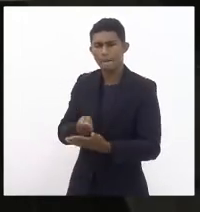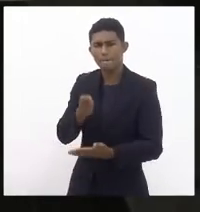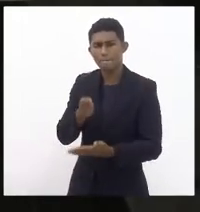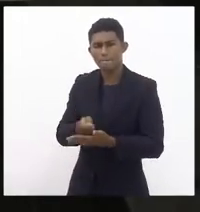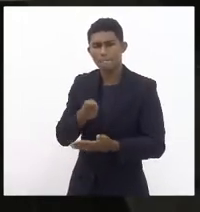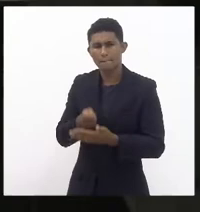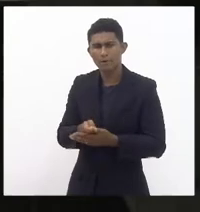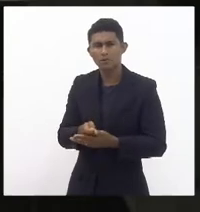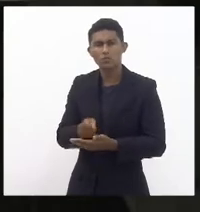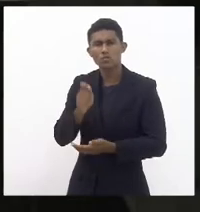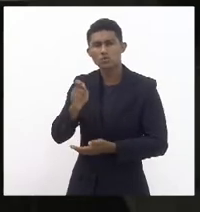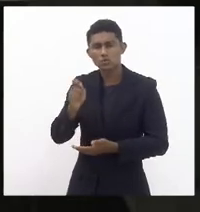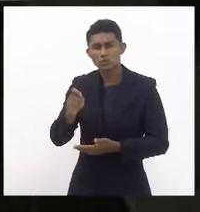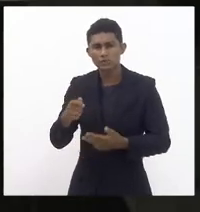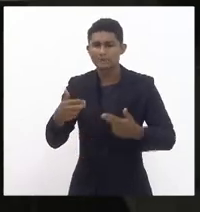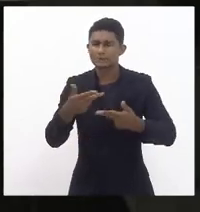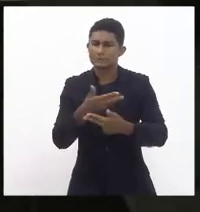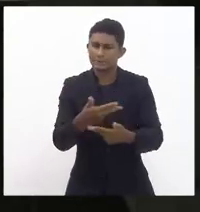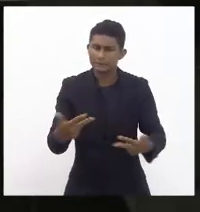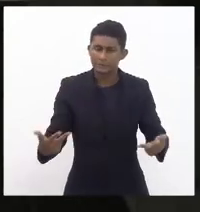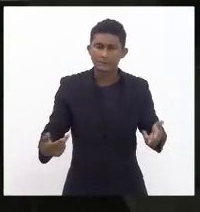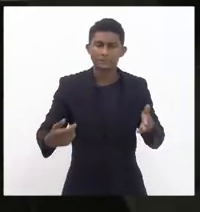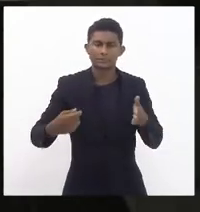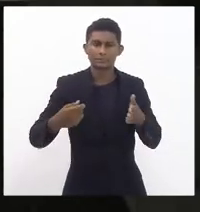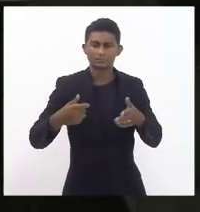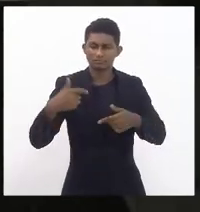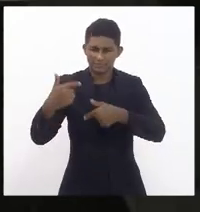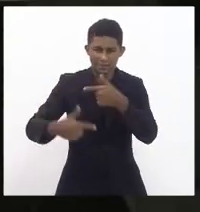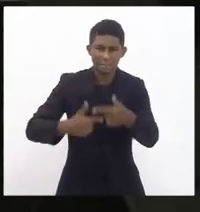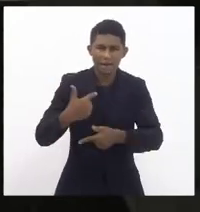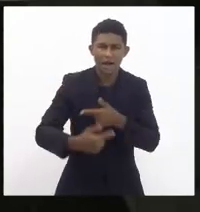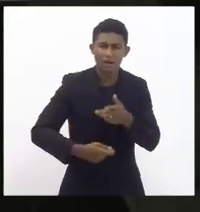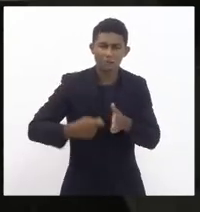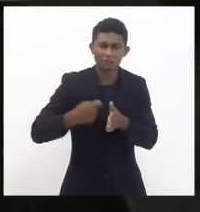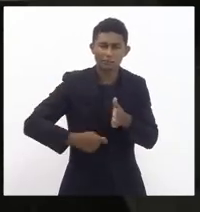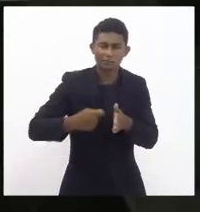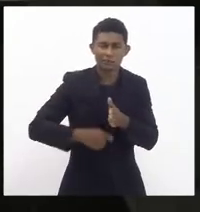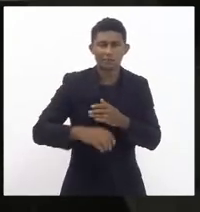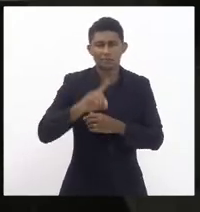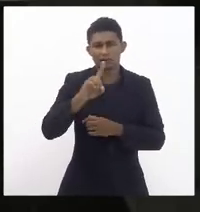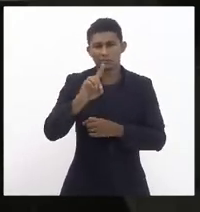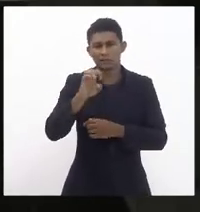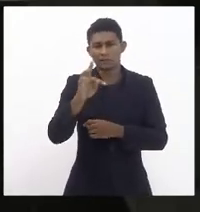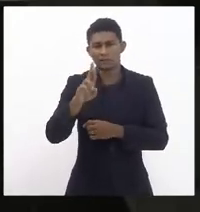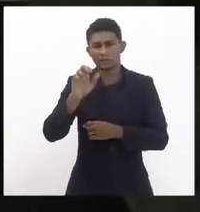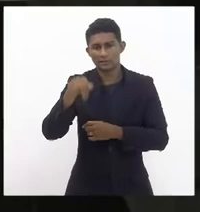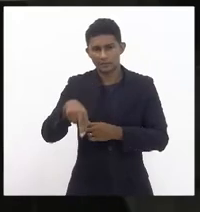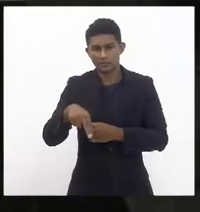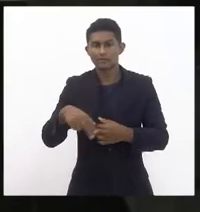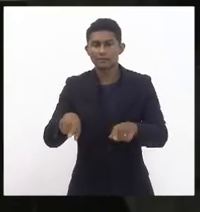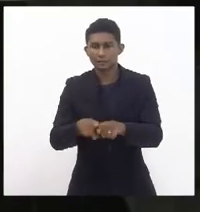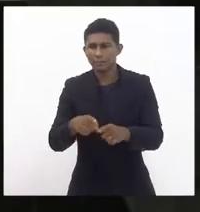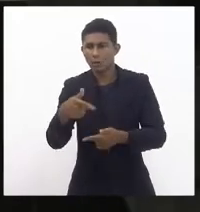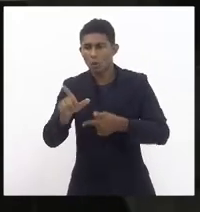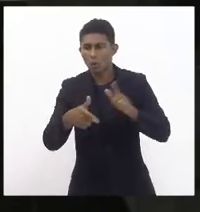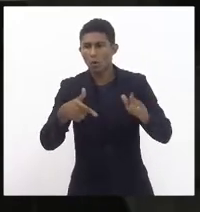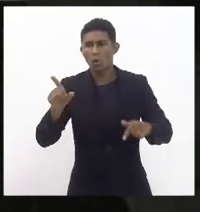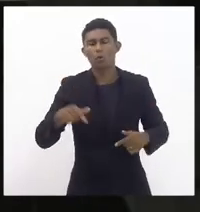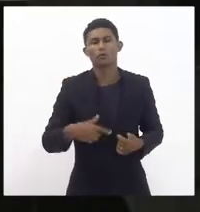das taxas de serviço realizadas pelo Detran e dá outras providências